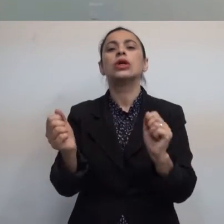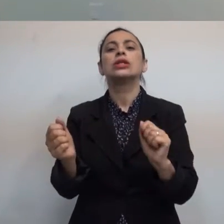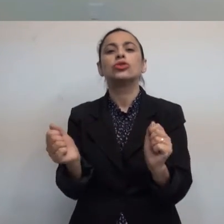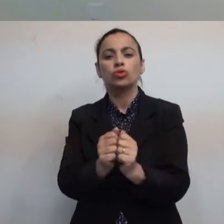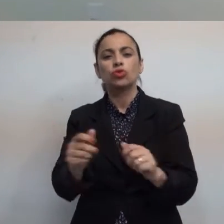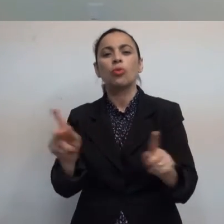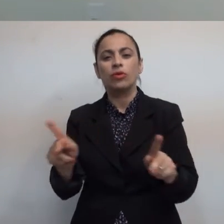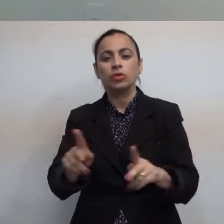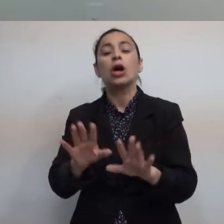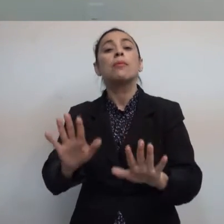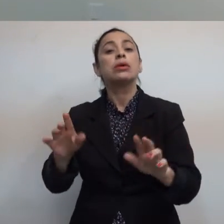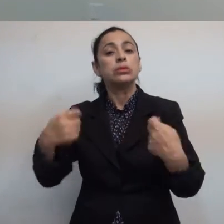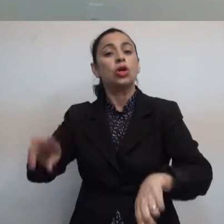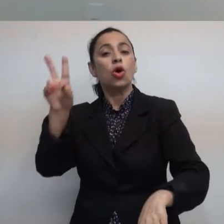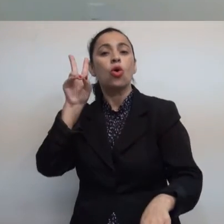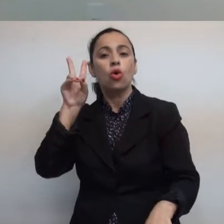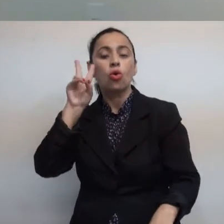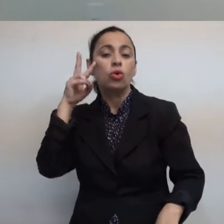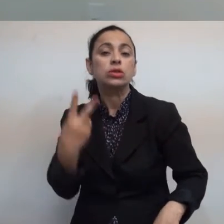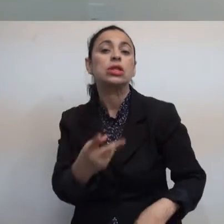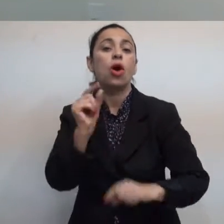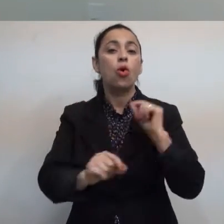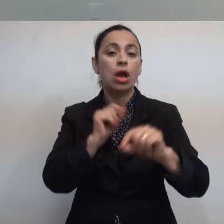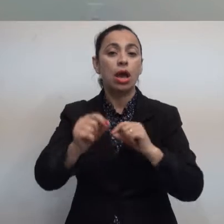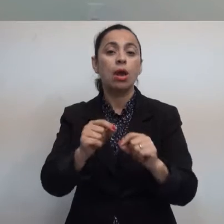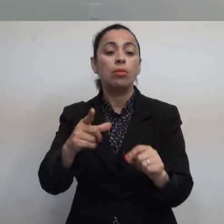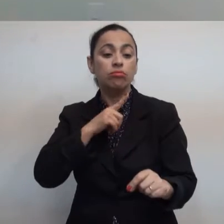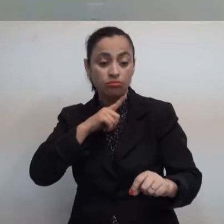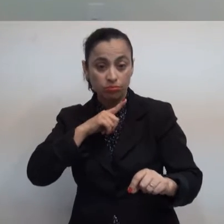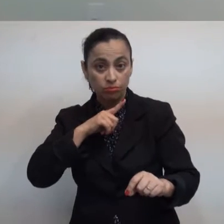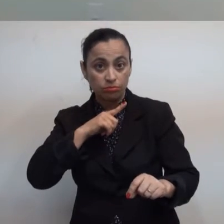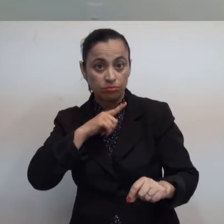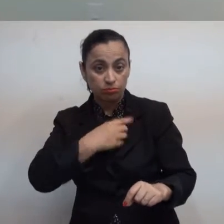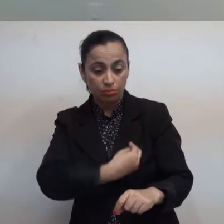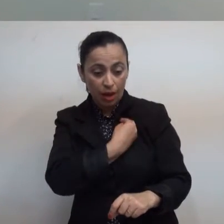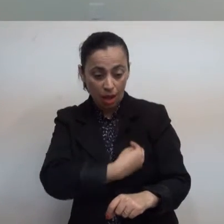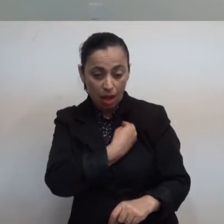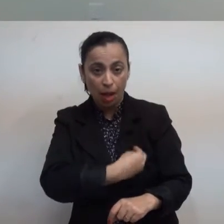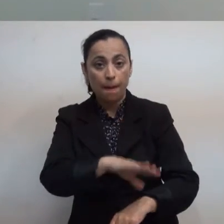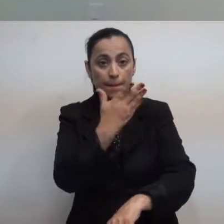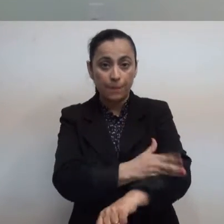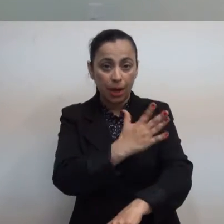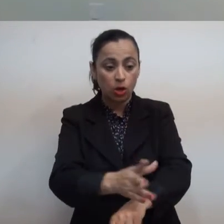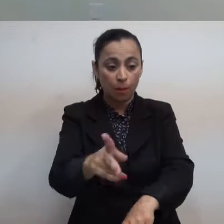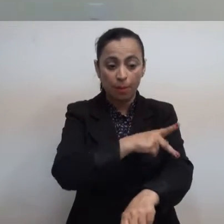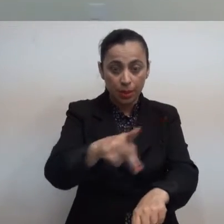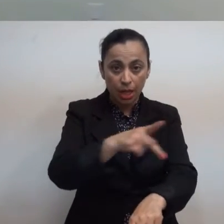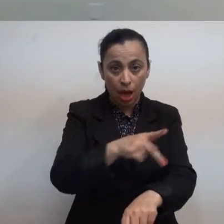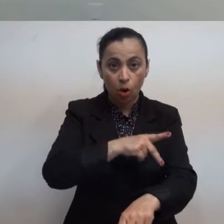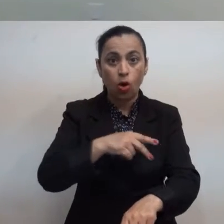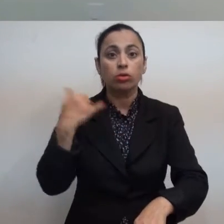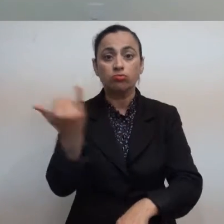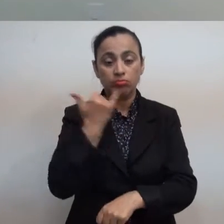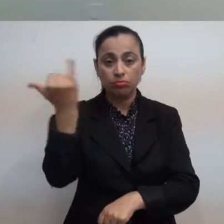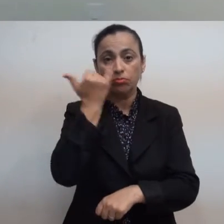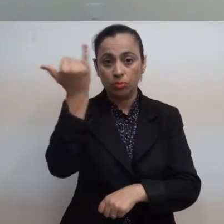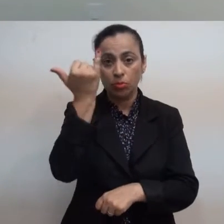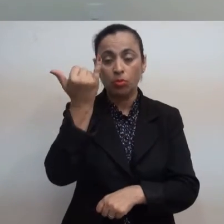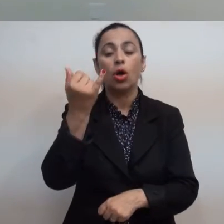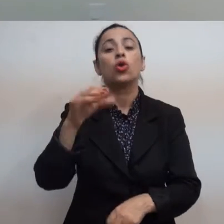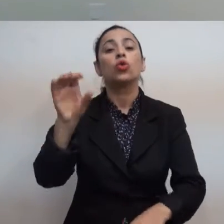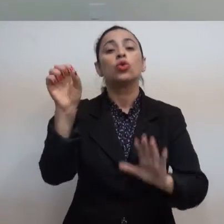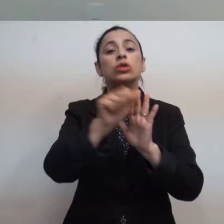entre professores e professores. Nós temos que considerar que para existir uma prática